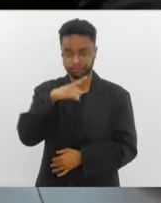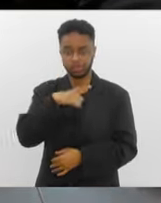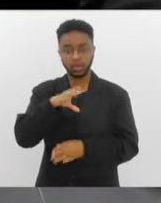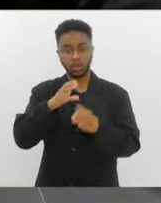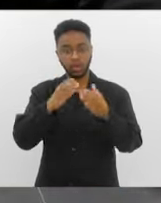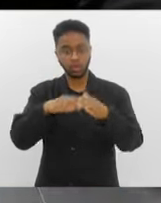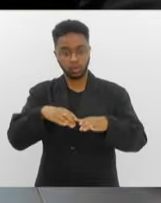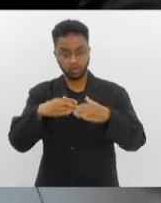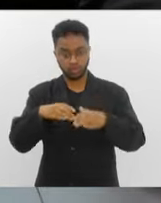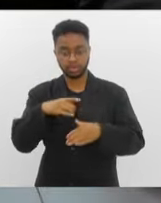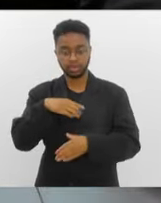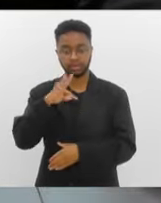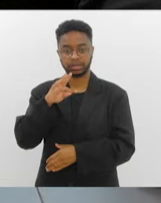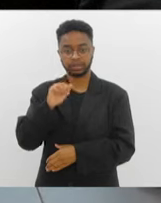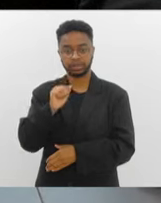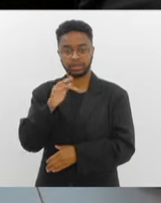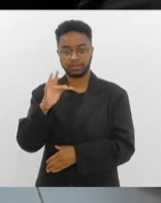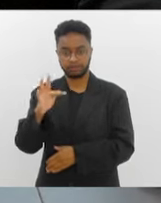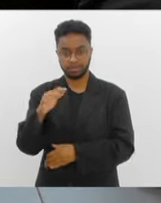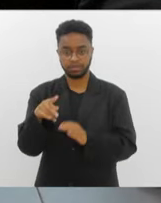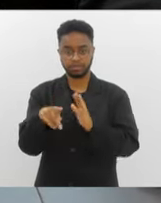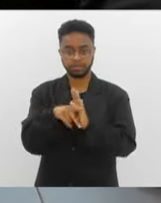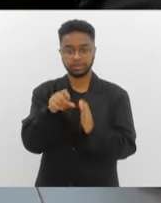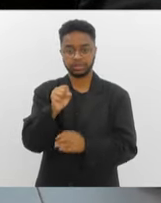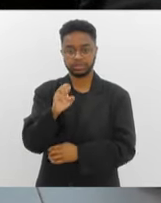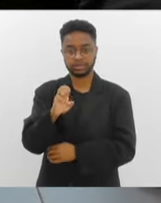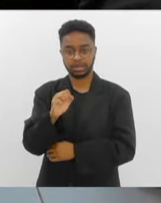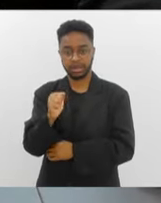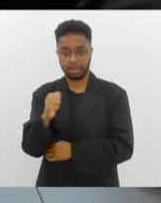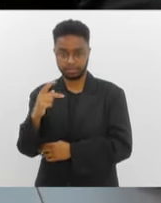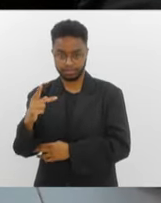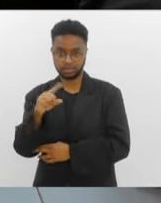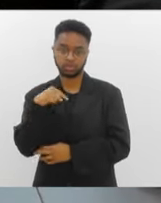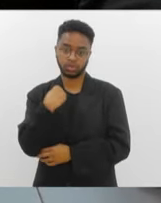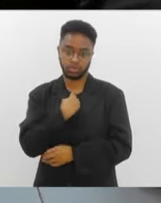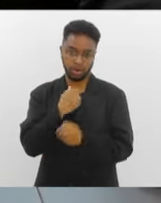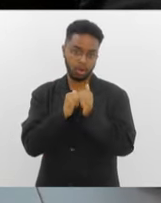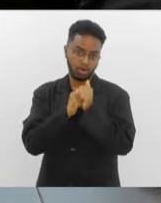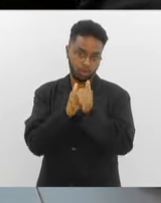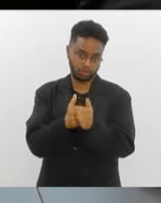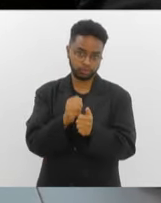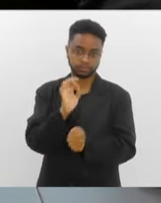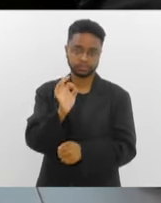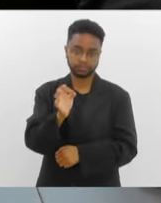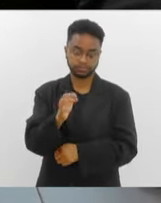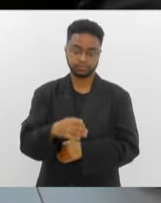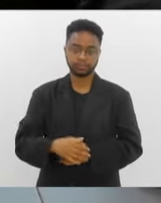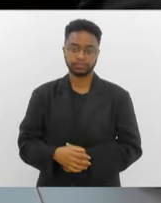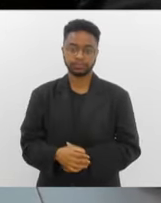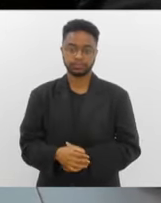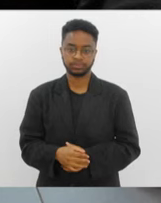o TAF lá da SEAP, né? A gente acompanhou há tantos anos de perto, né? E tenha